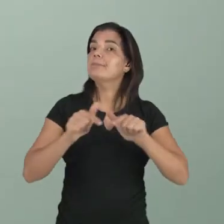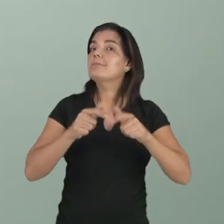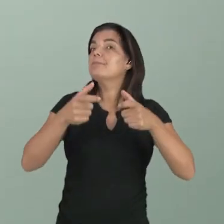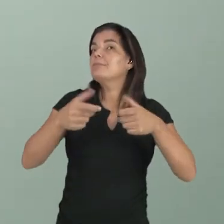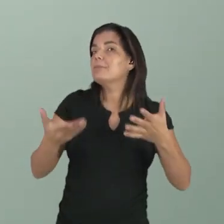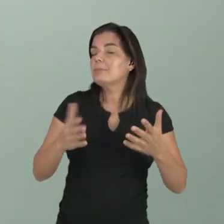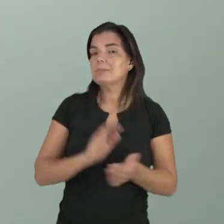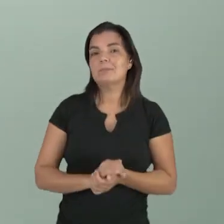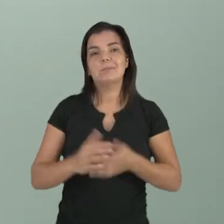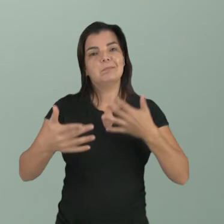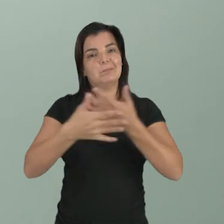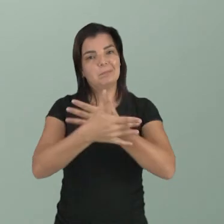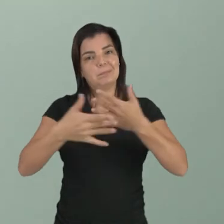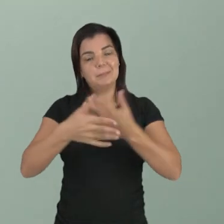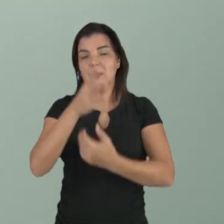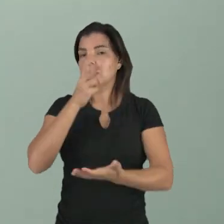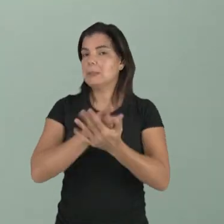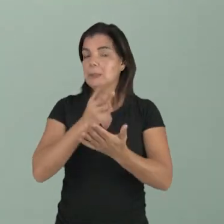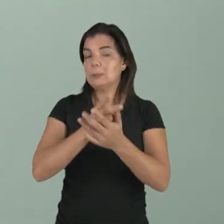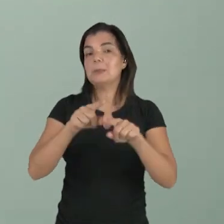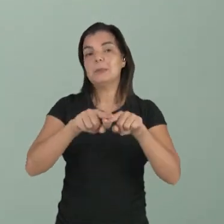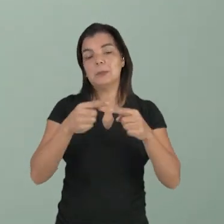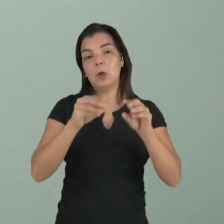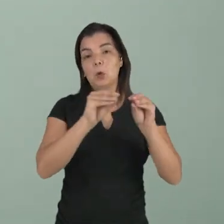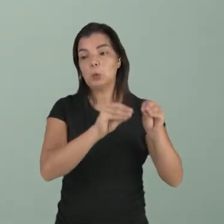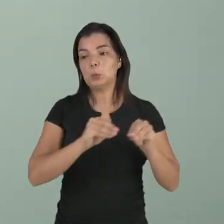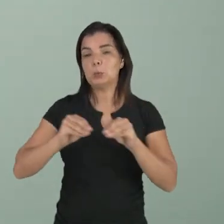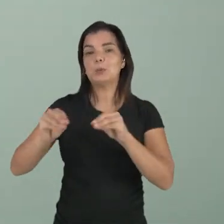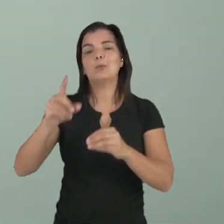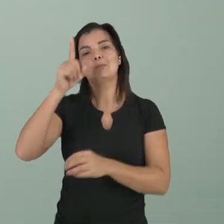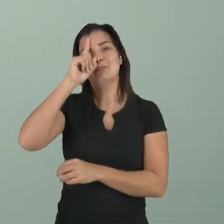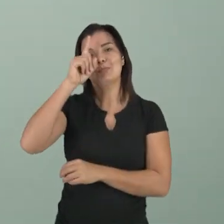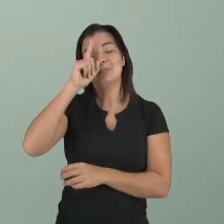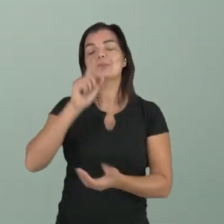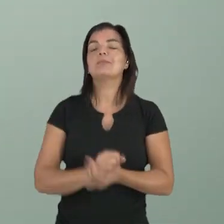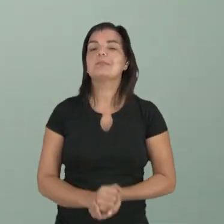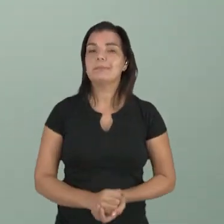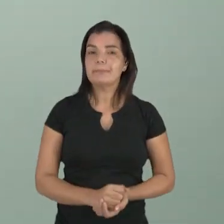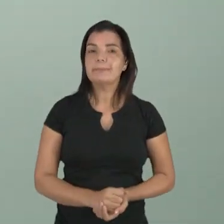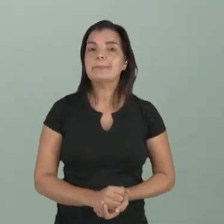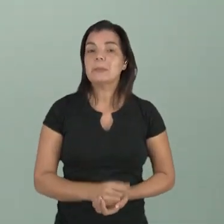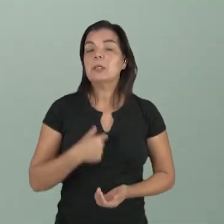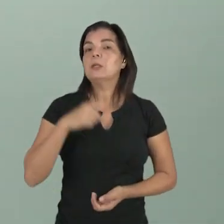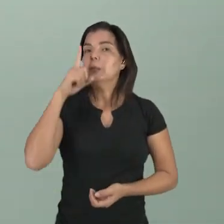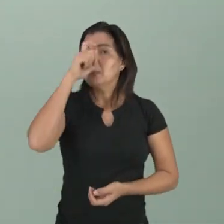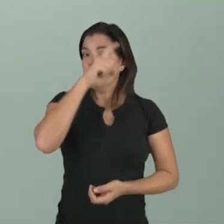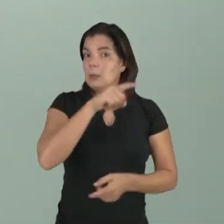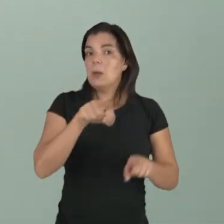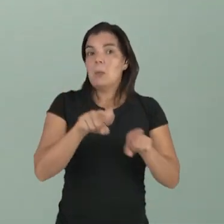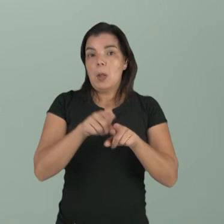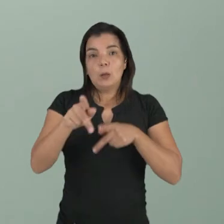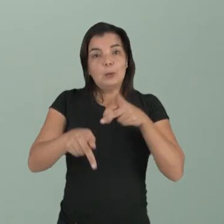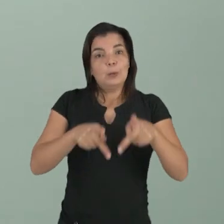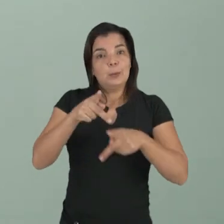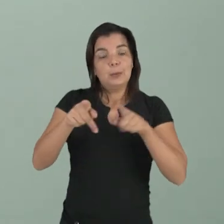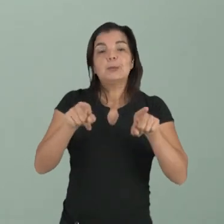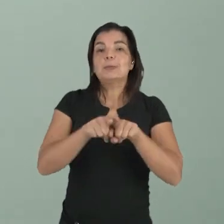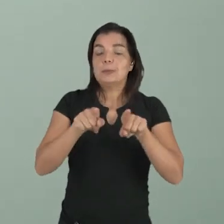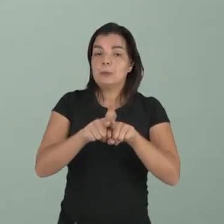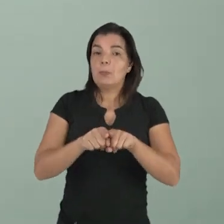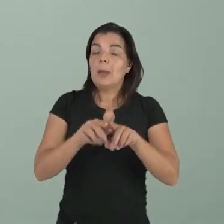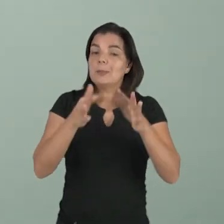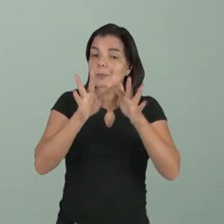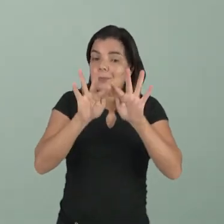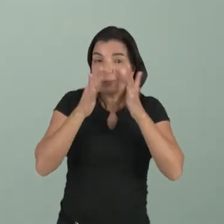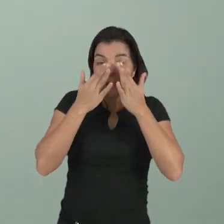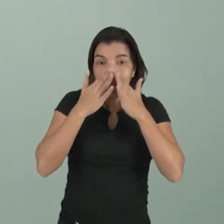aonde? Geralmente no centro da cidade. Então, esse deslocamento diário tornou-se mais complicado para essa população mais